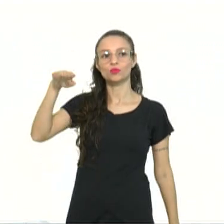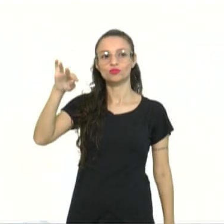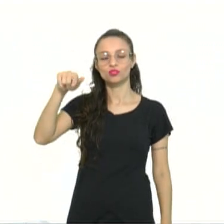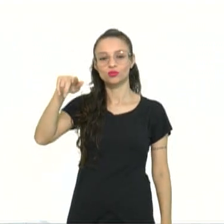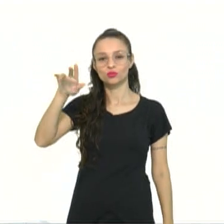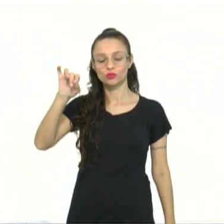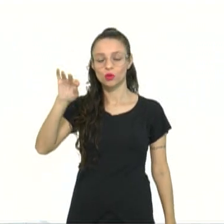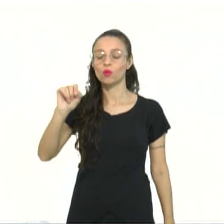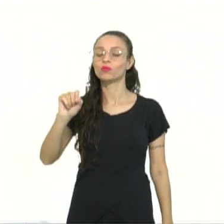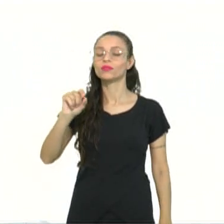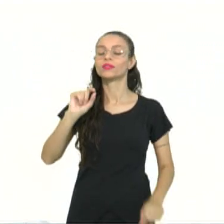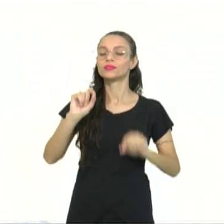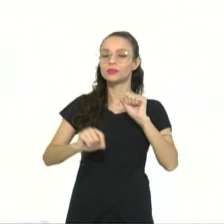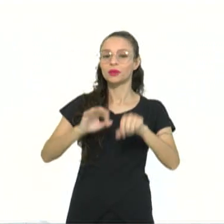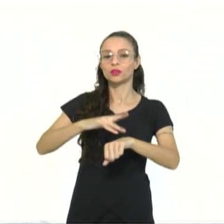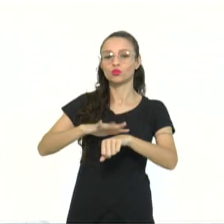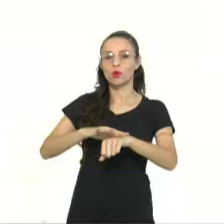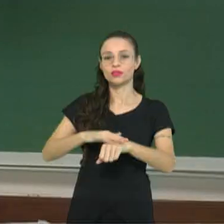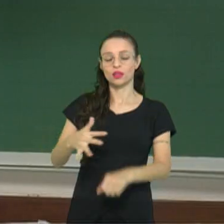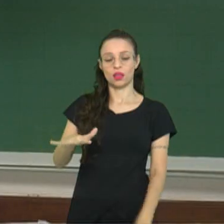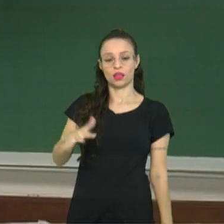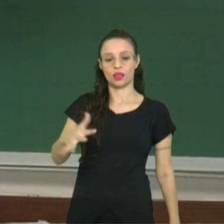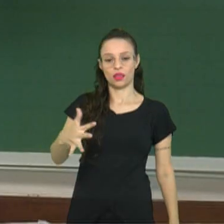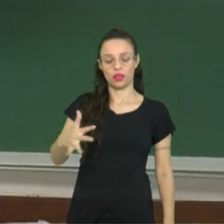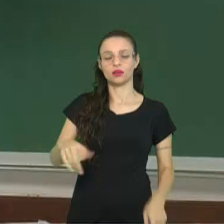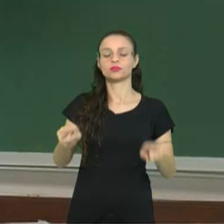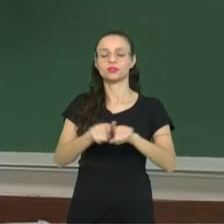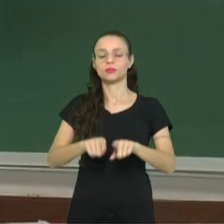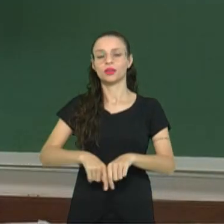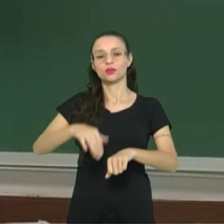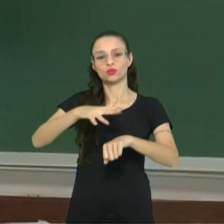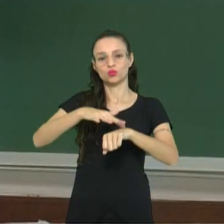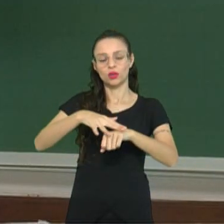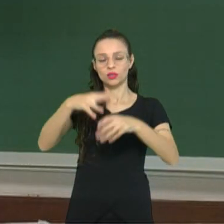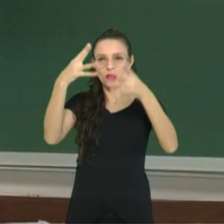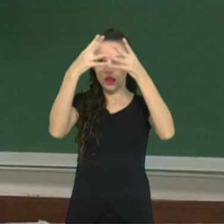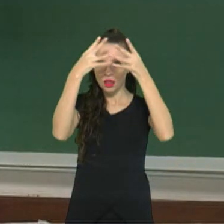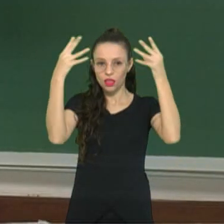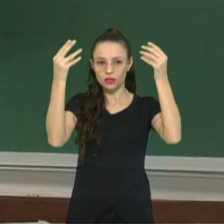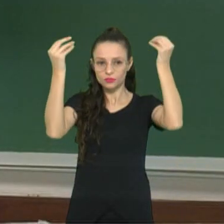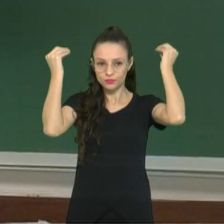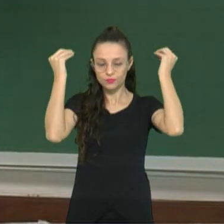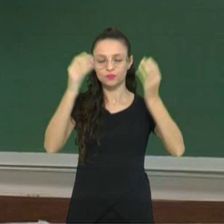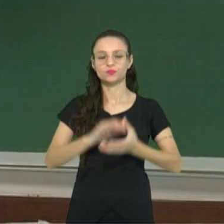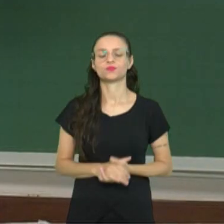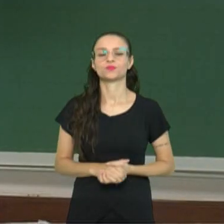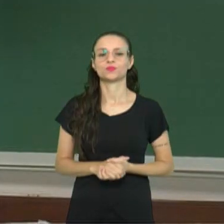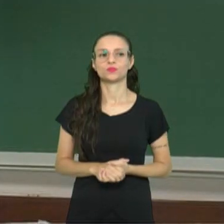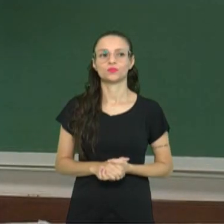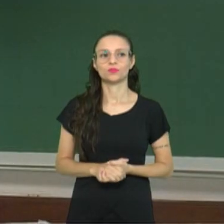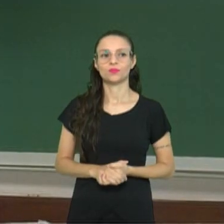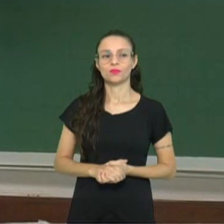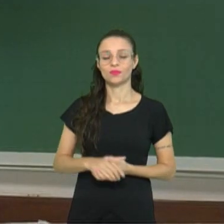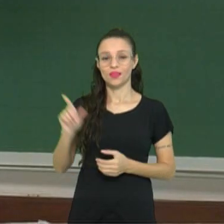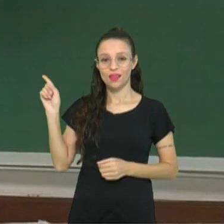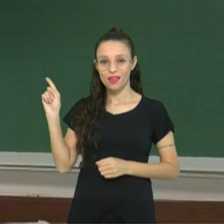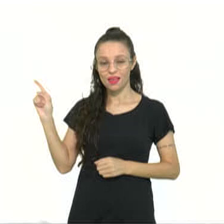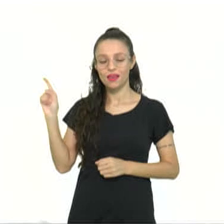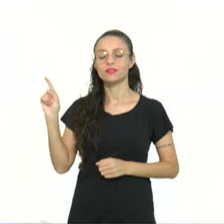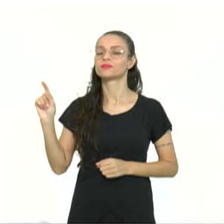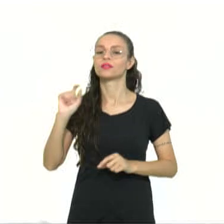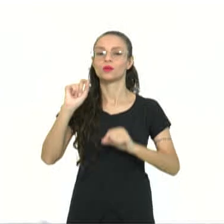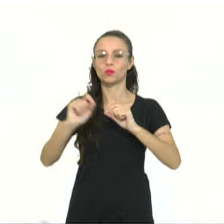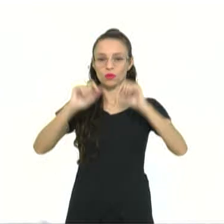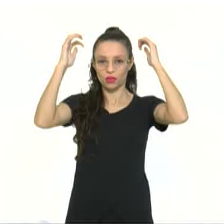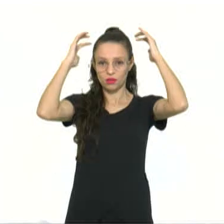síndrome de Parkinson e doença de Alzheimer. A gente vai ver cada uma delas daqui a pouquinho. Esclerose múltipla. Os primeiros sintomas